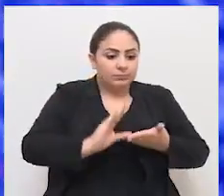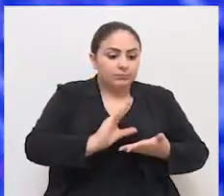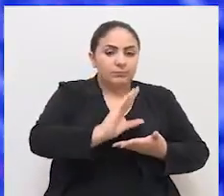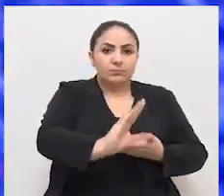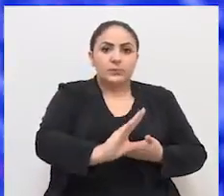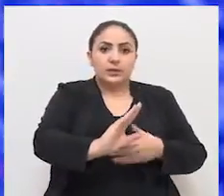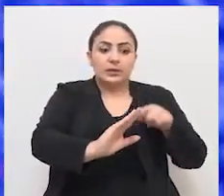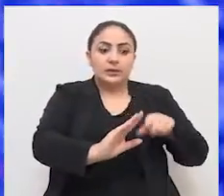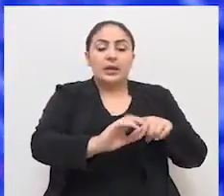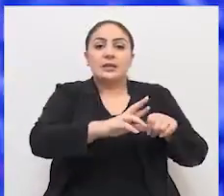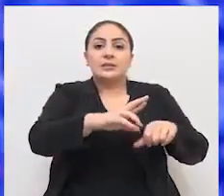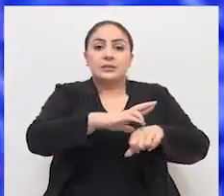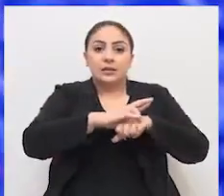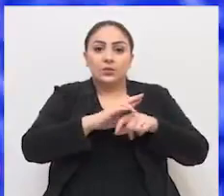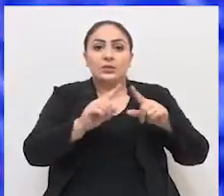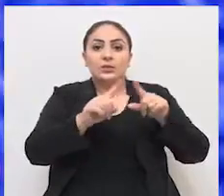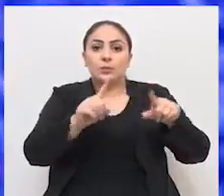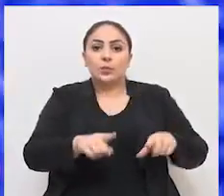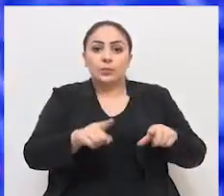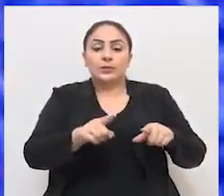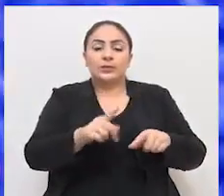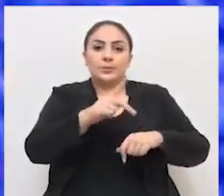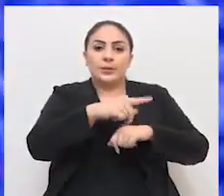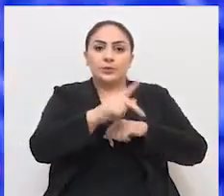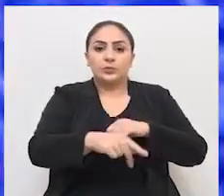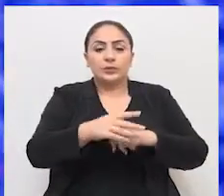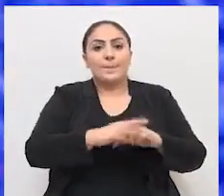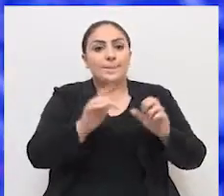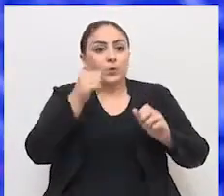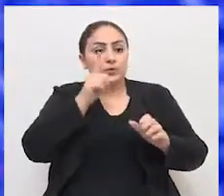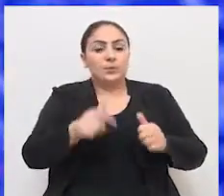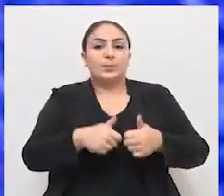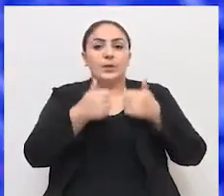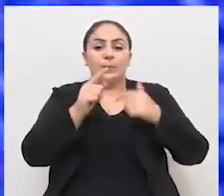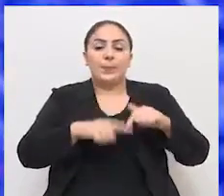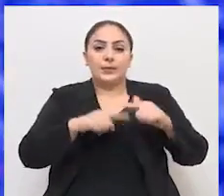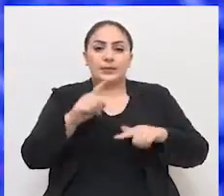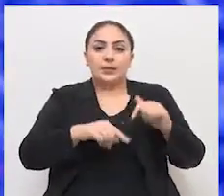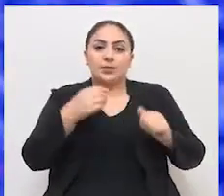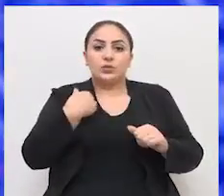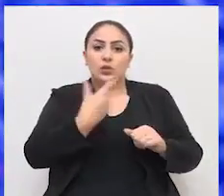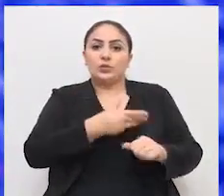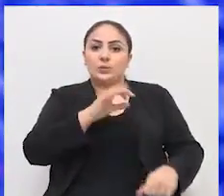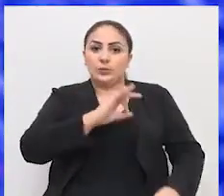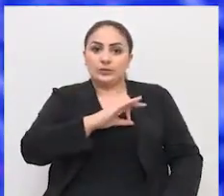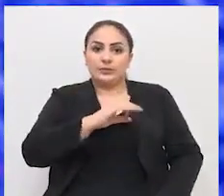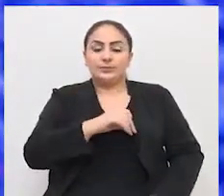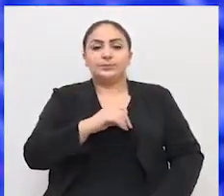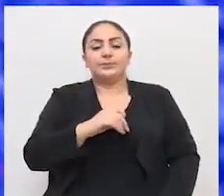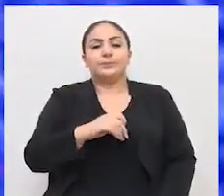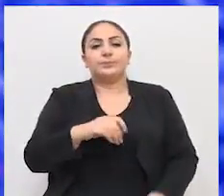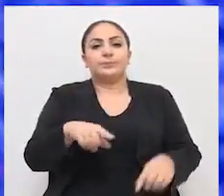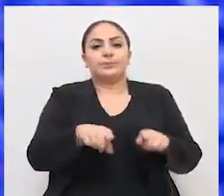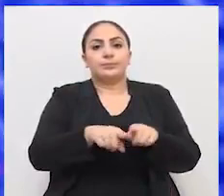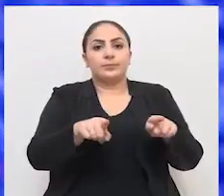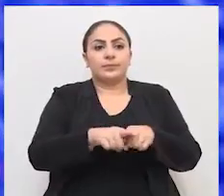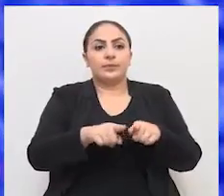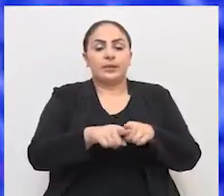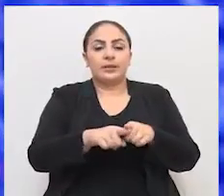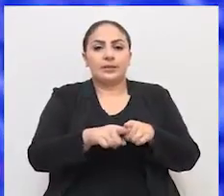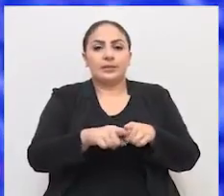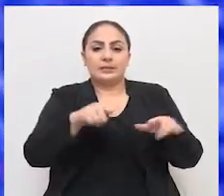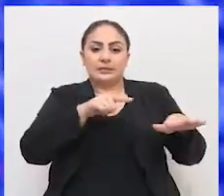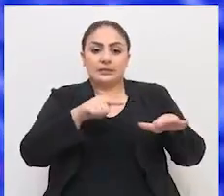que possamos empregar na segurança pública de Passo Fundo, melhorar os equipamentos de nossa Brigada Militar. E